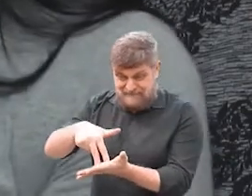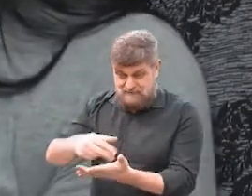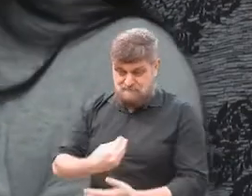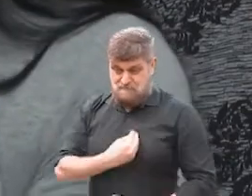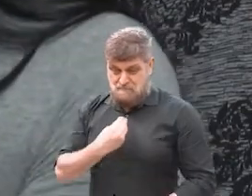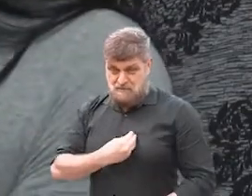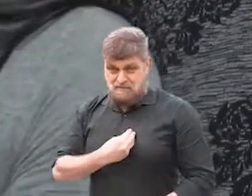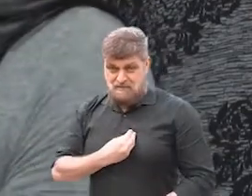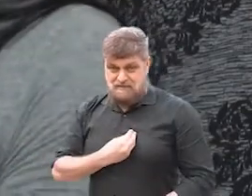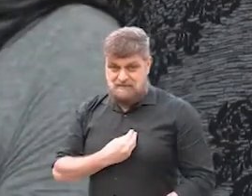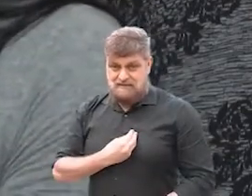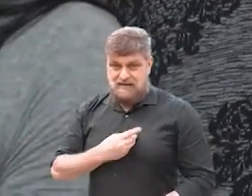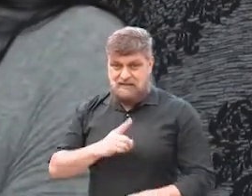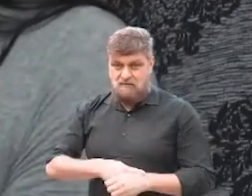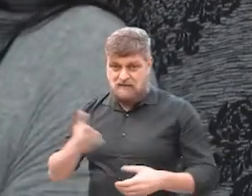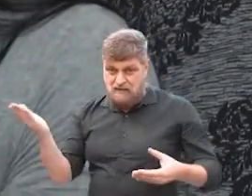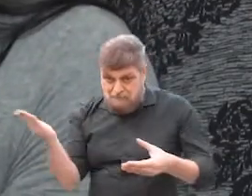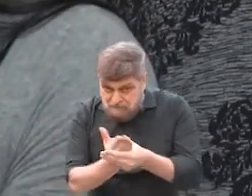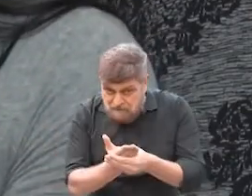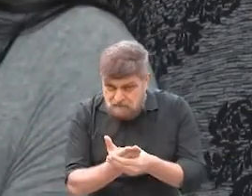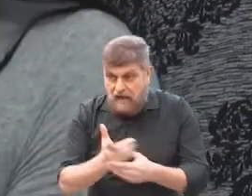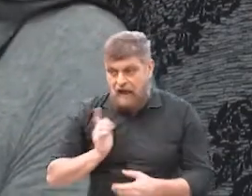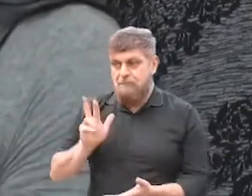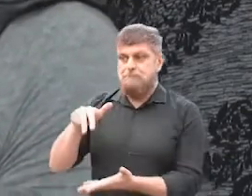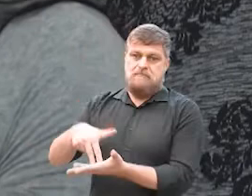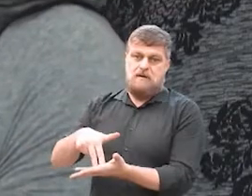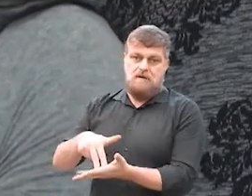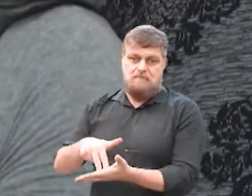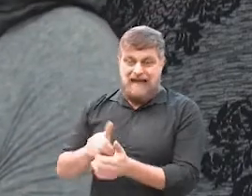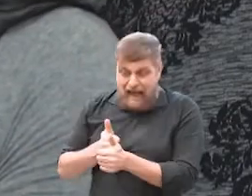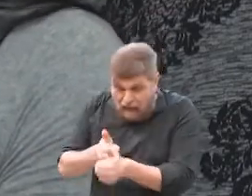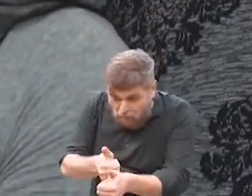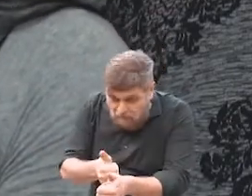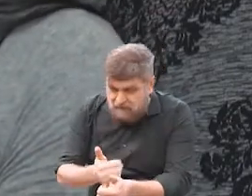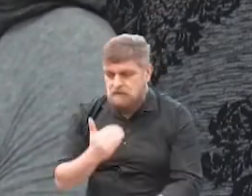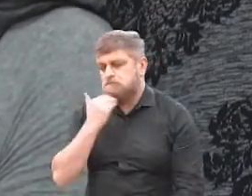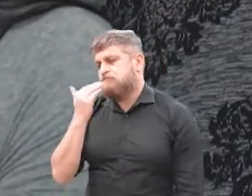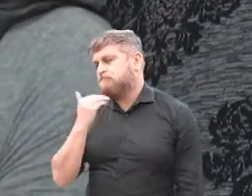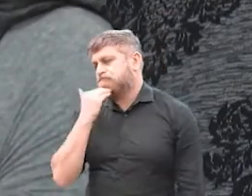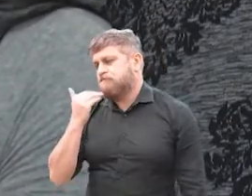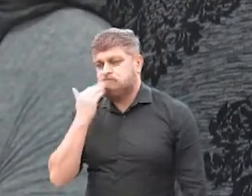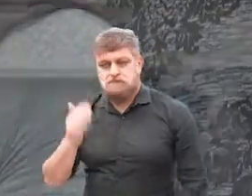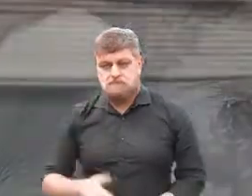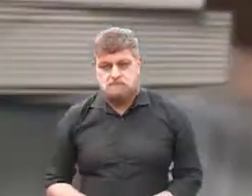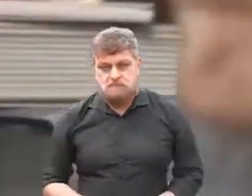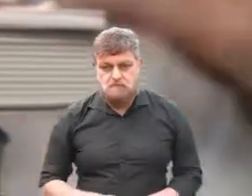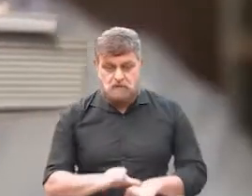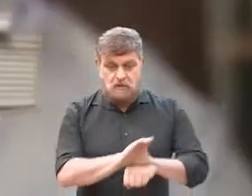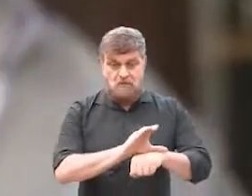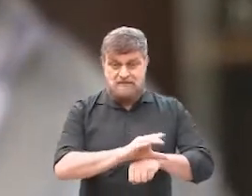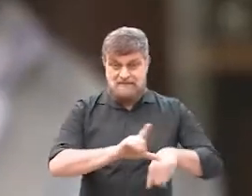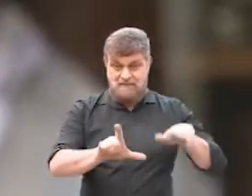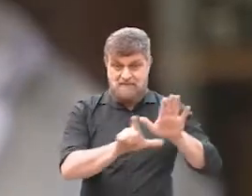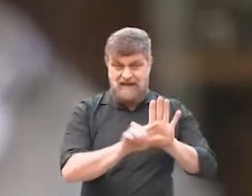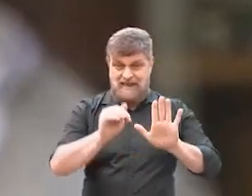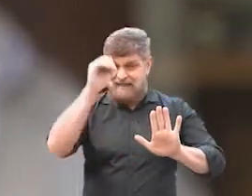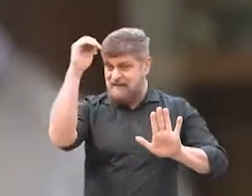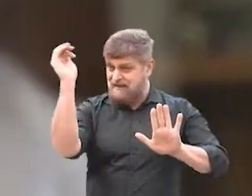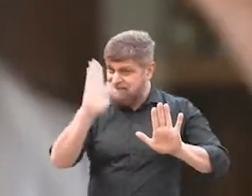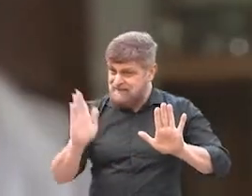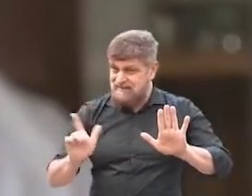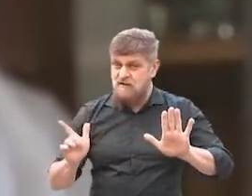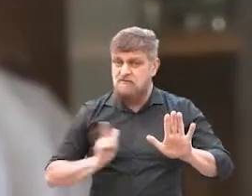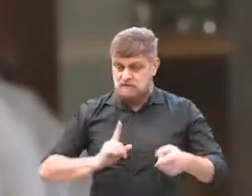para quando se pede explicação. Judicialmente, né? Mas geralmente não faz o acompanhamento ali. Na Constituição Federal,